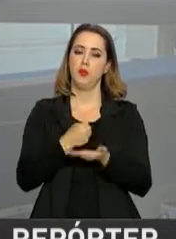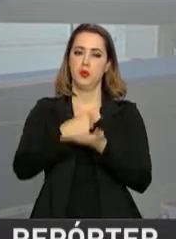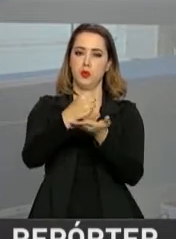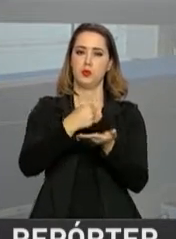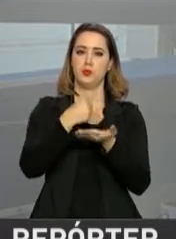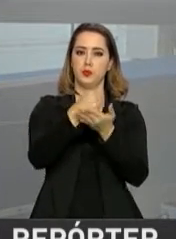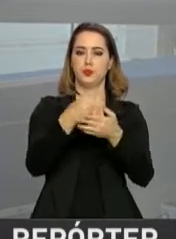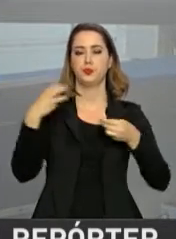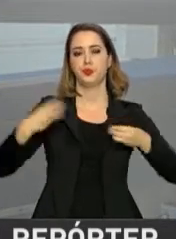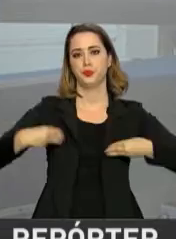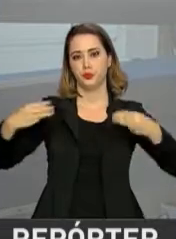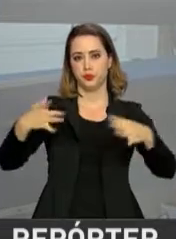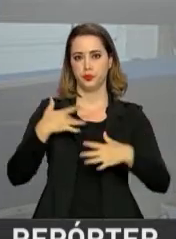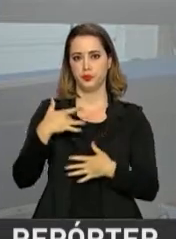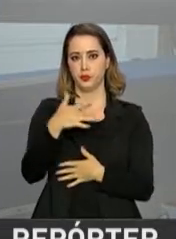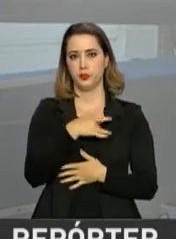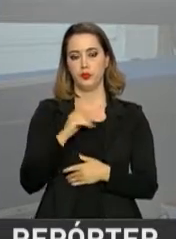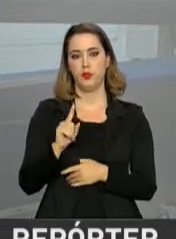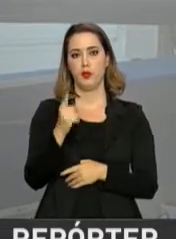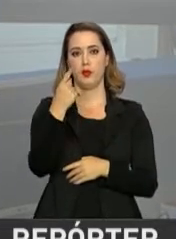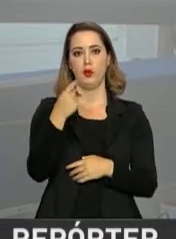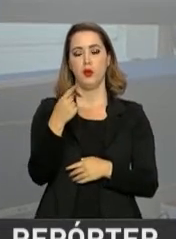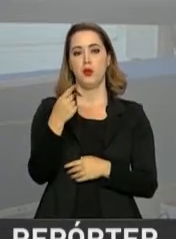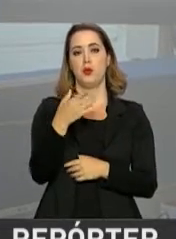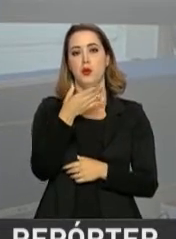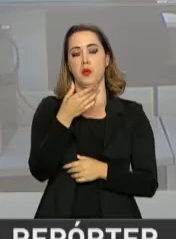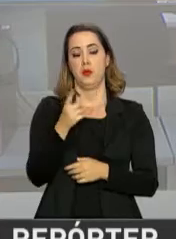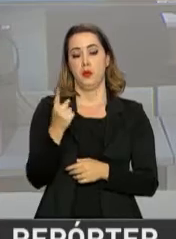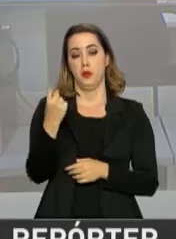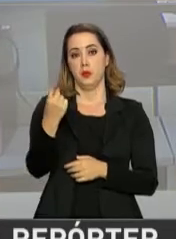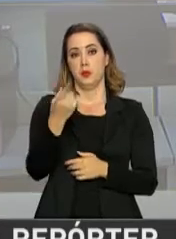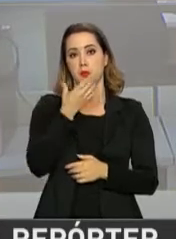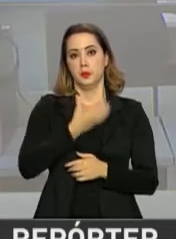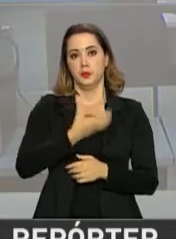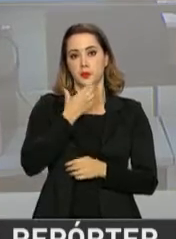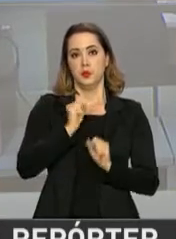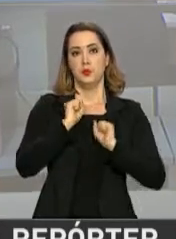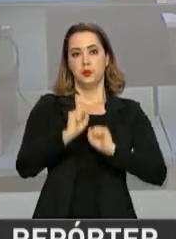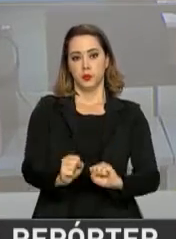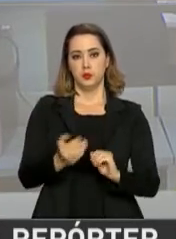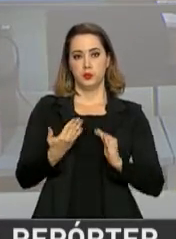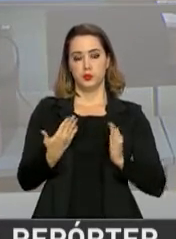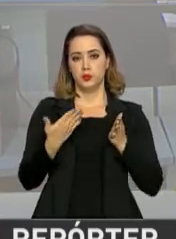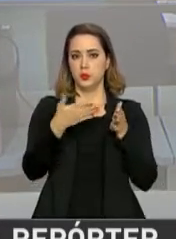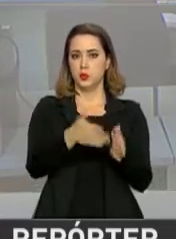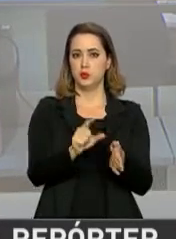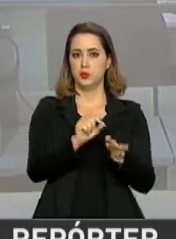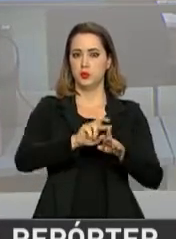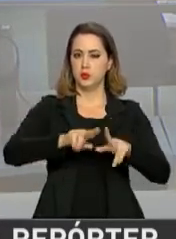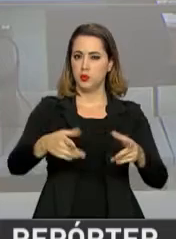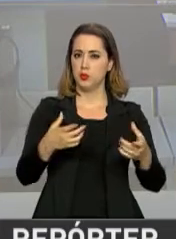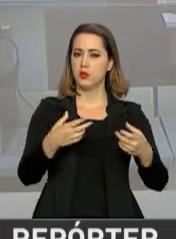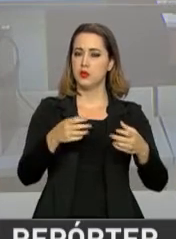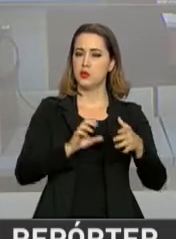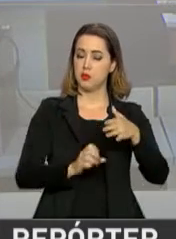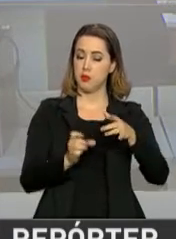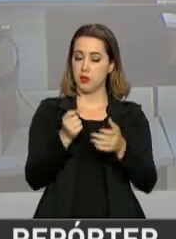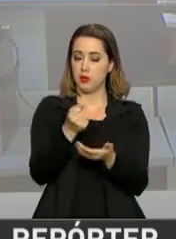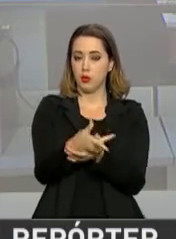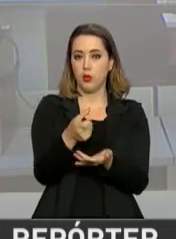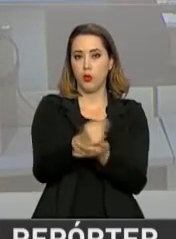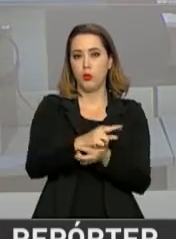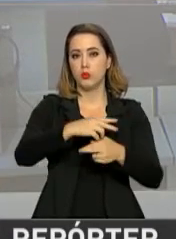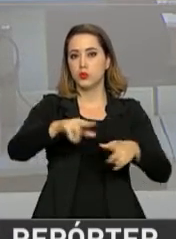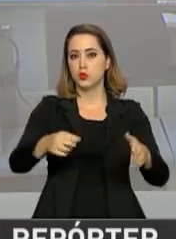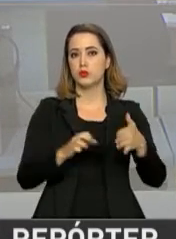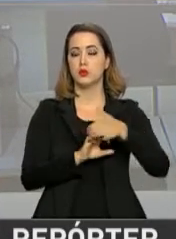saúde está prevista para o dia 1º de dezembro poderão participar do processo empresas que estiverem credenciadas no